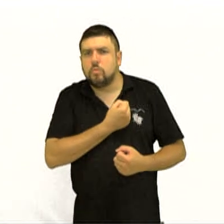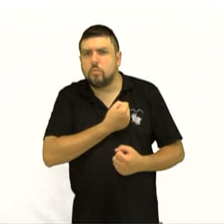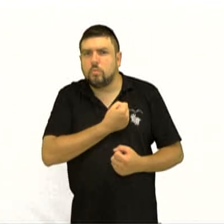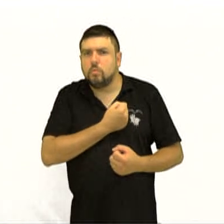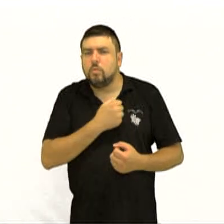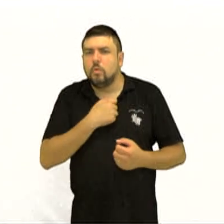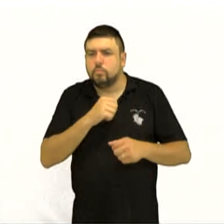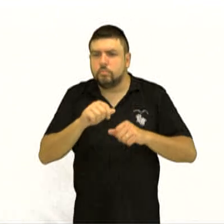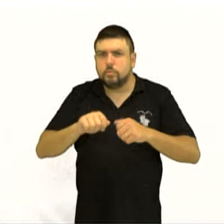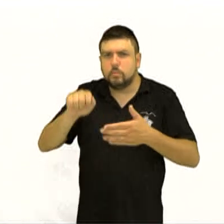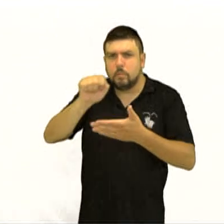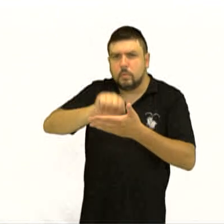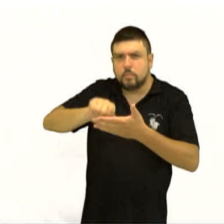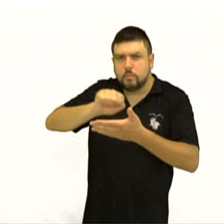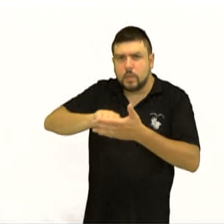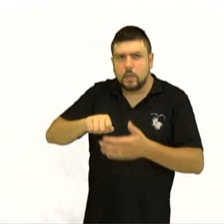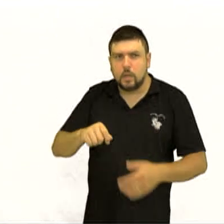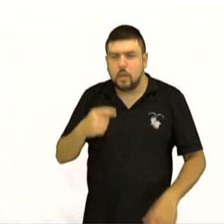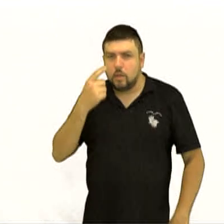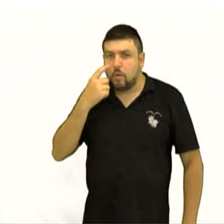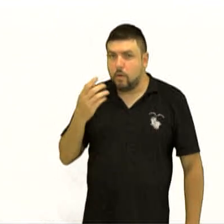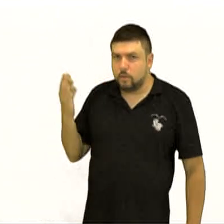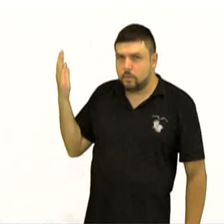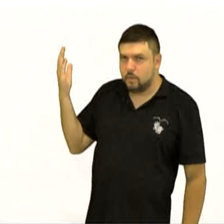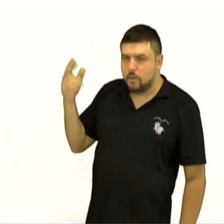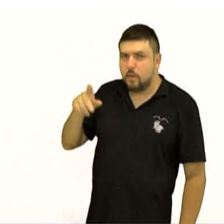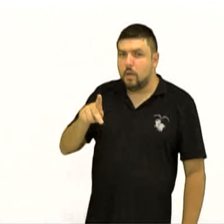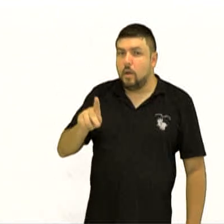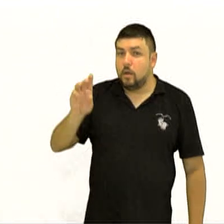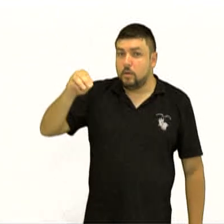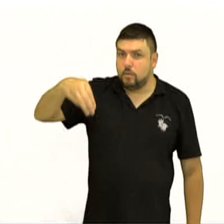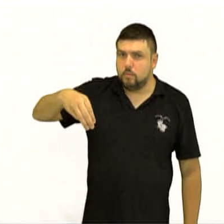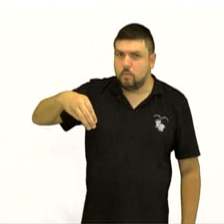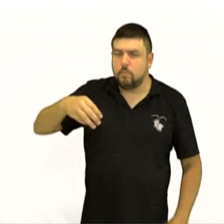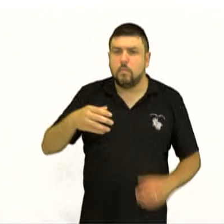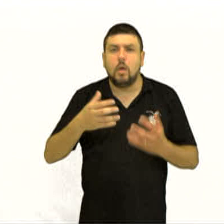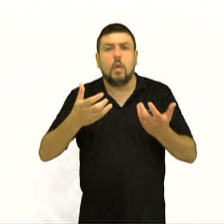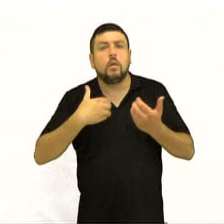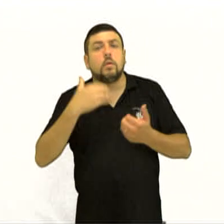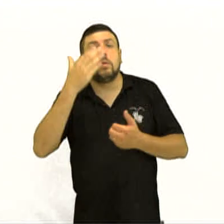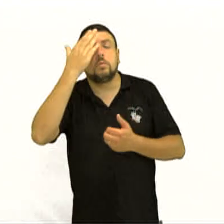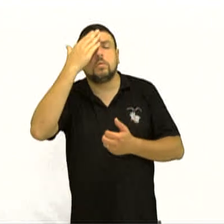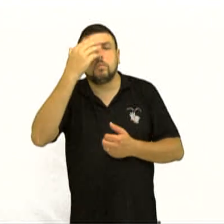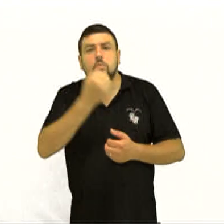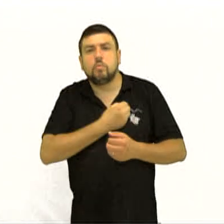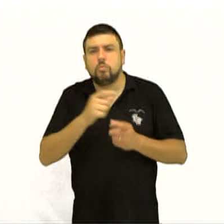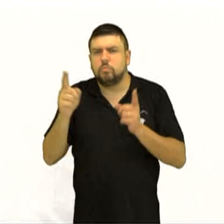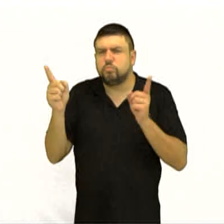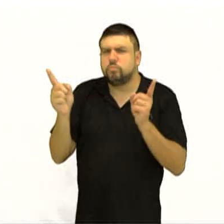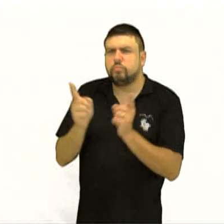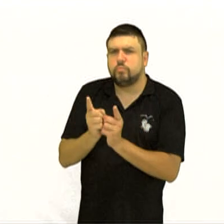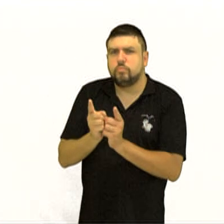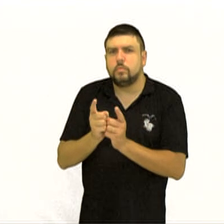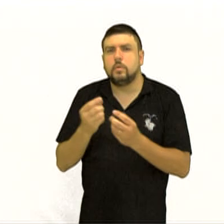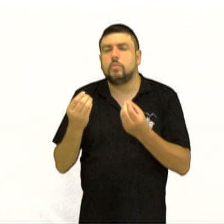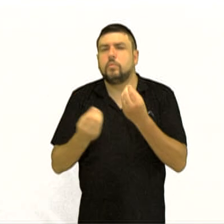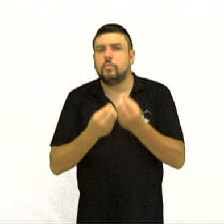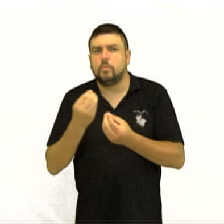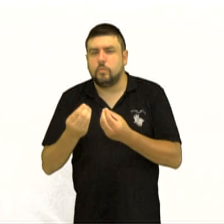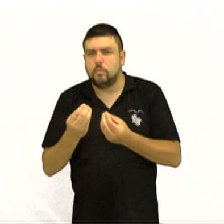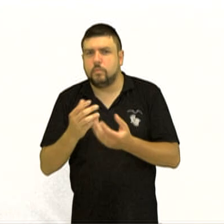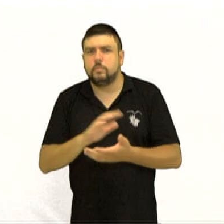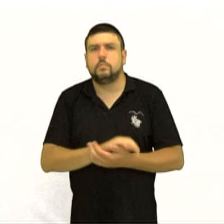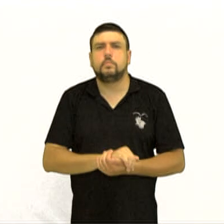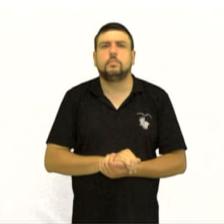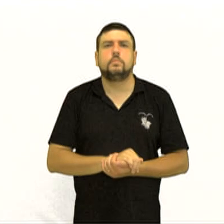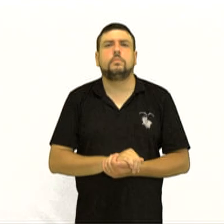precisão. Ok? Essas são as alternativas que nós queremos saber. Distância da Terra até a Lua